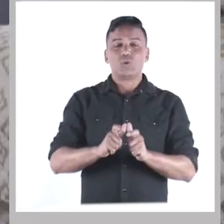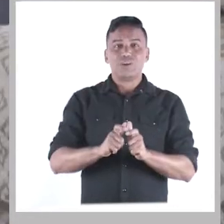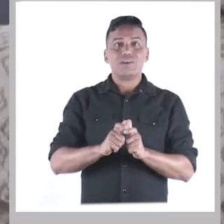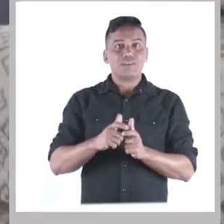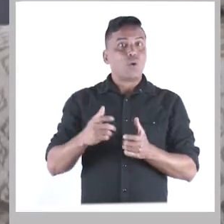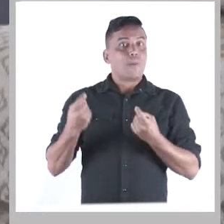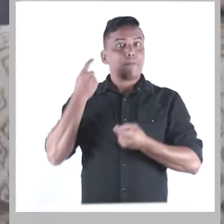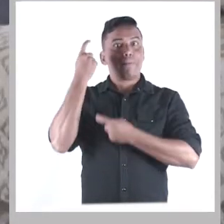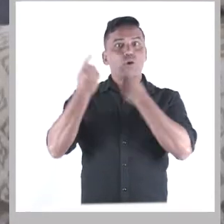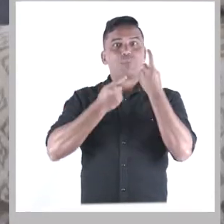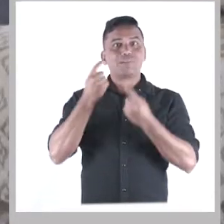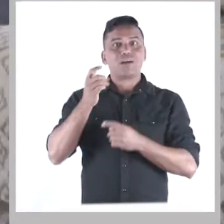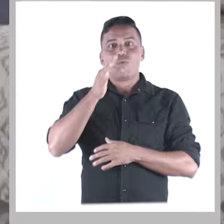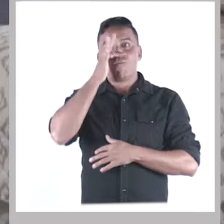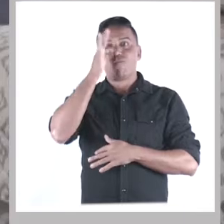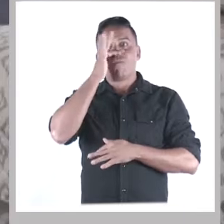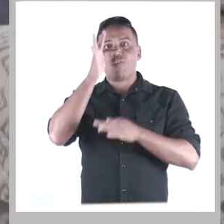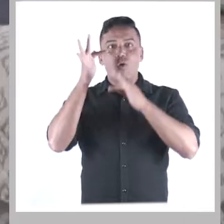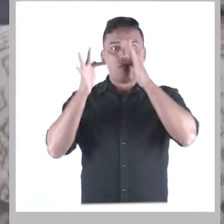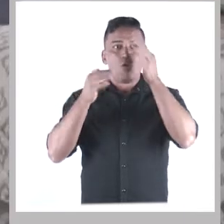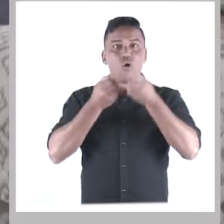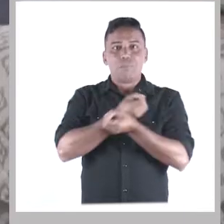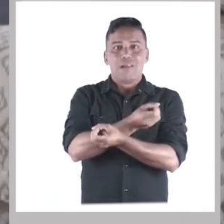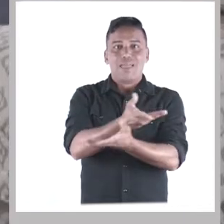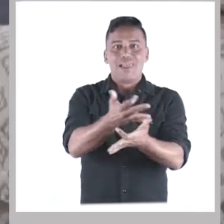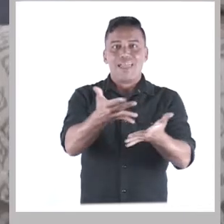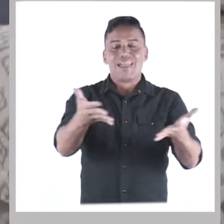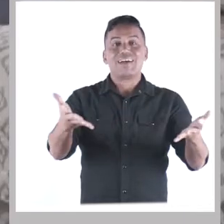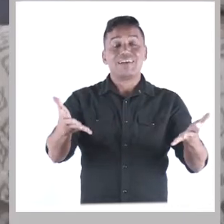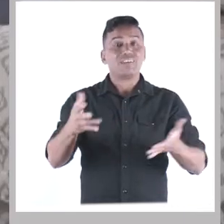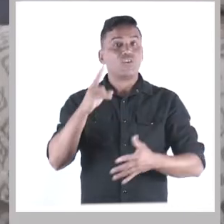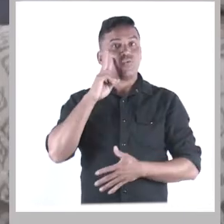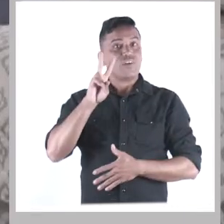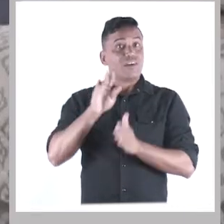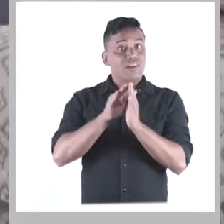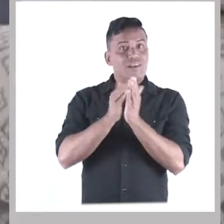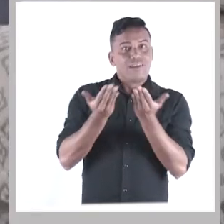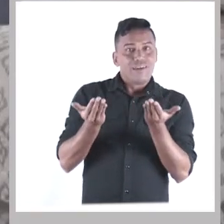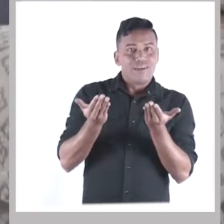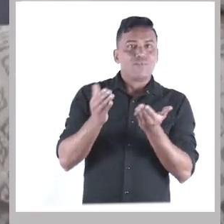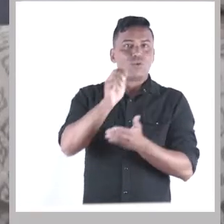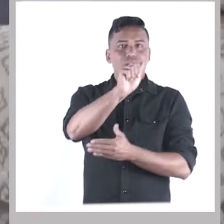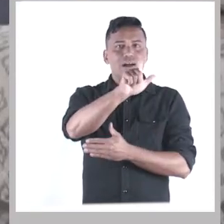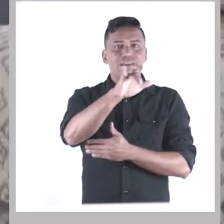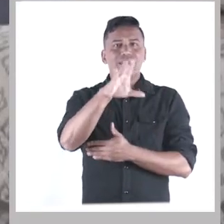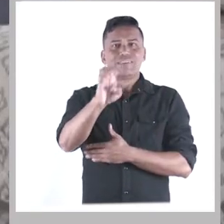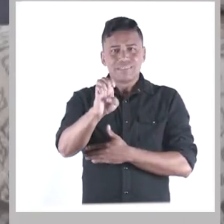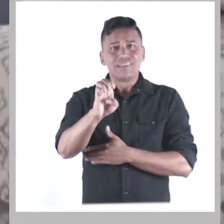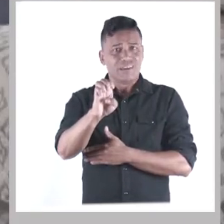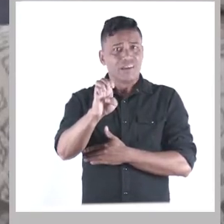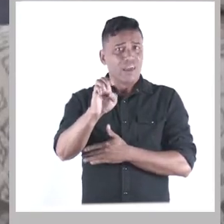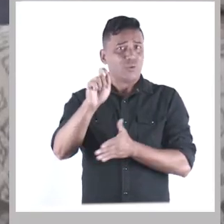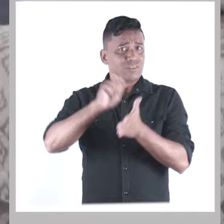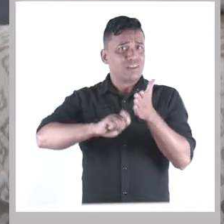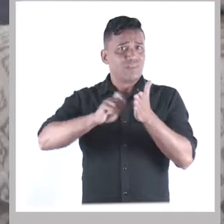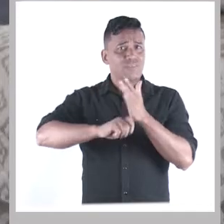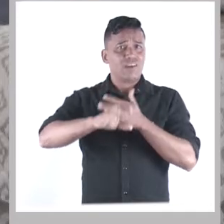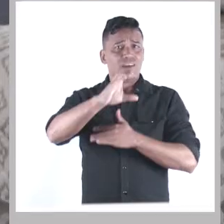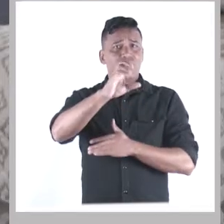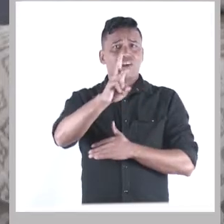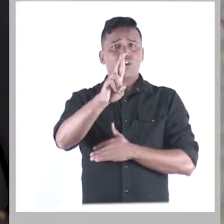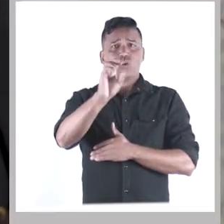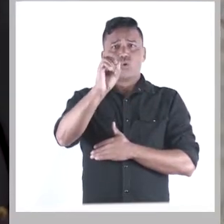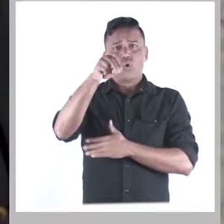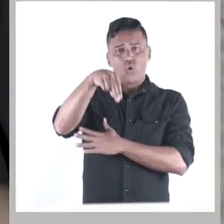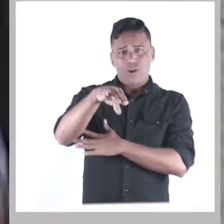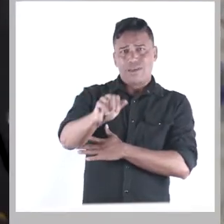os jardins, né? Então, quando eu li esse ensaio da Alice Walker, eu, inclusive, escrevi uma